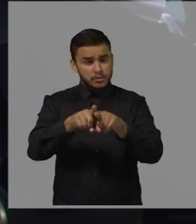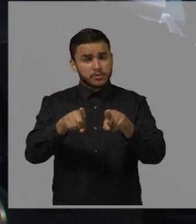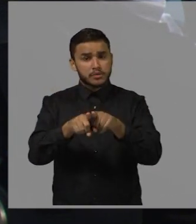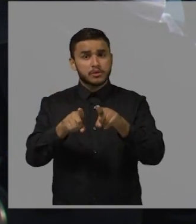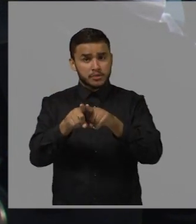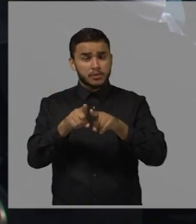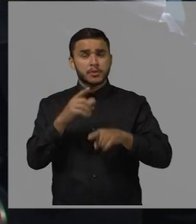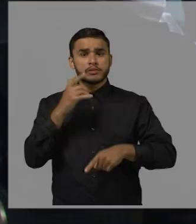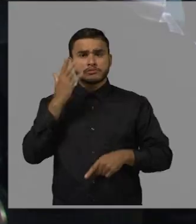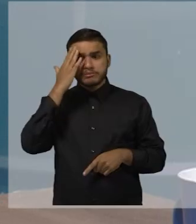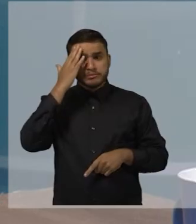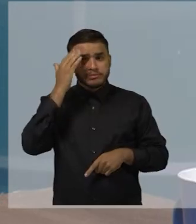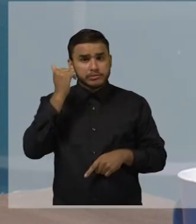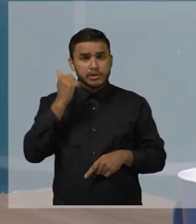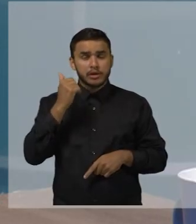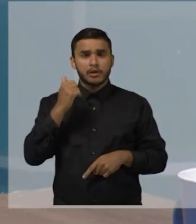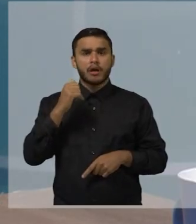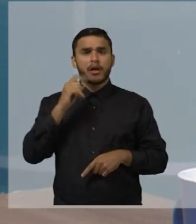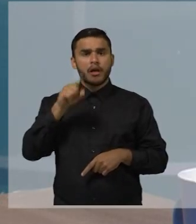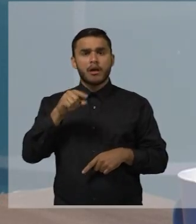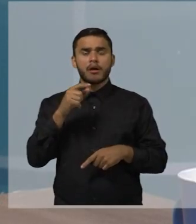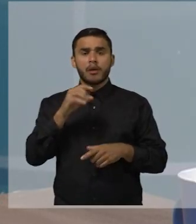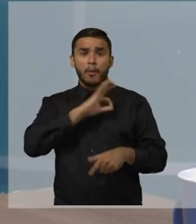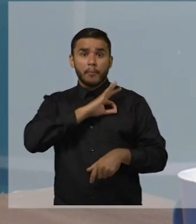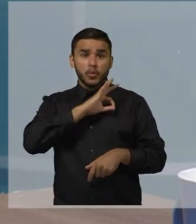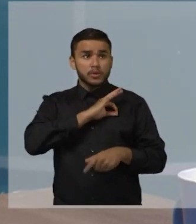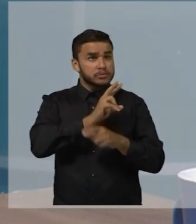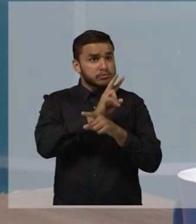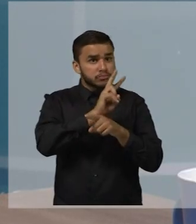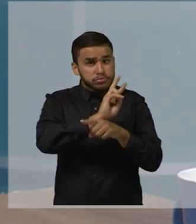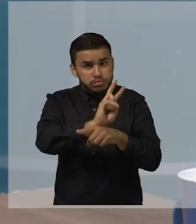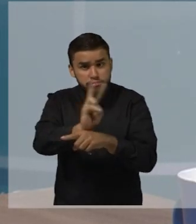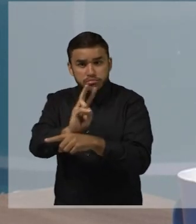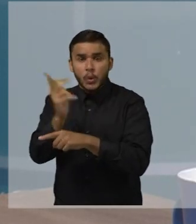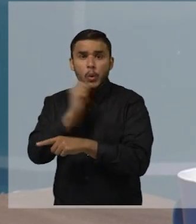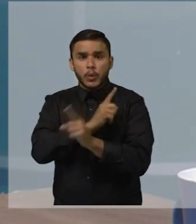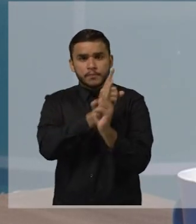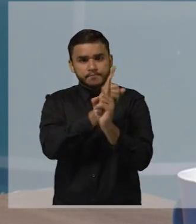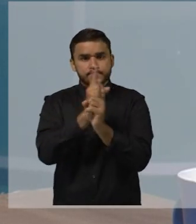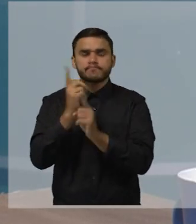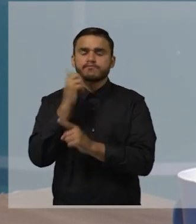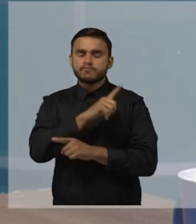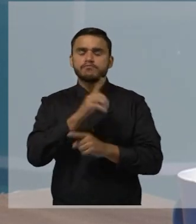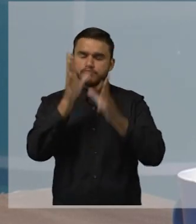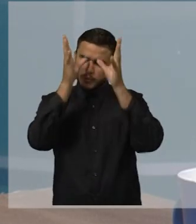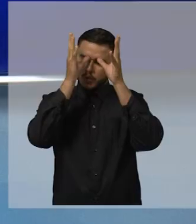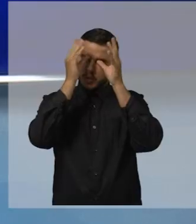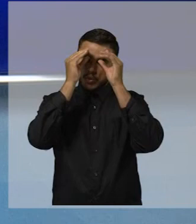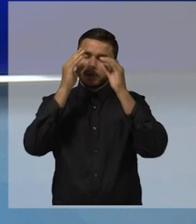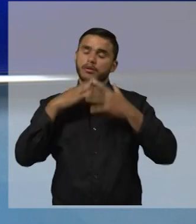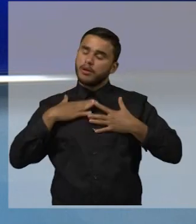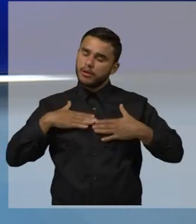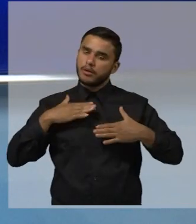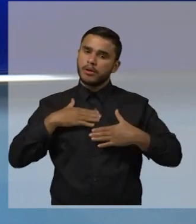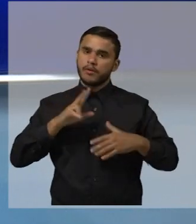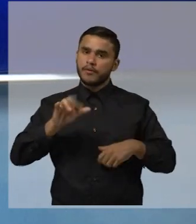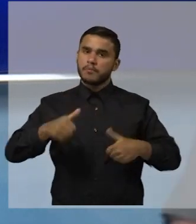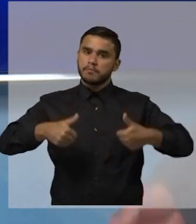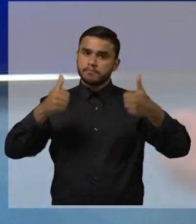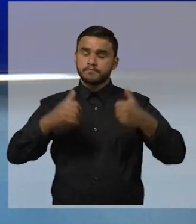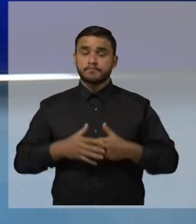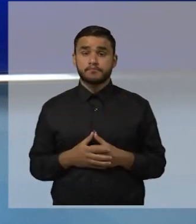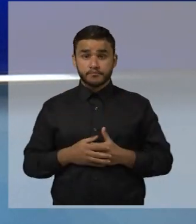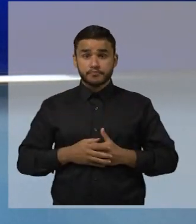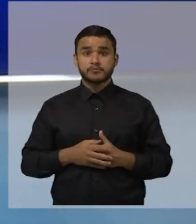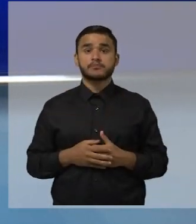certamente pela inteligência, isso vai ser fundamental para que a gente tenha uma situação mais tranquila. Até quando